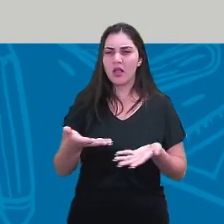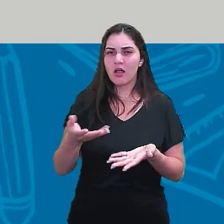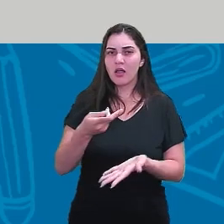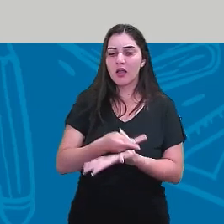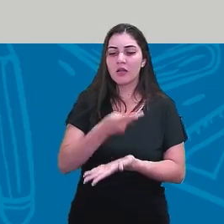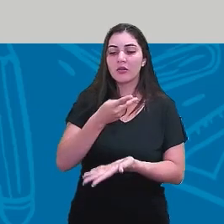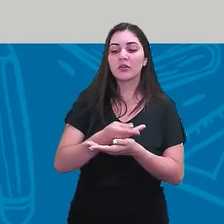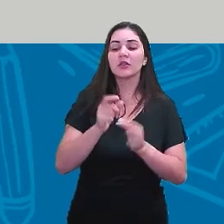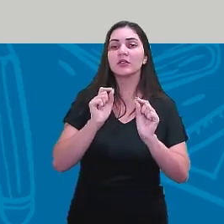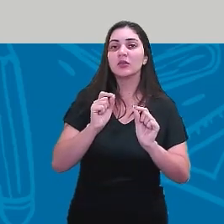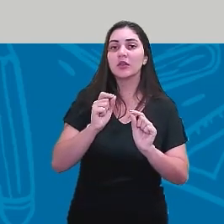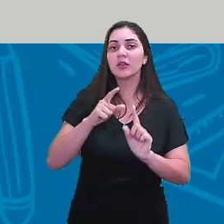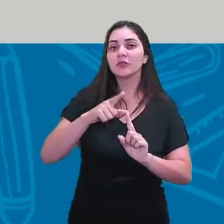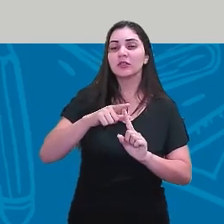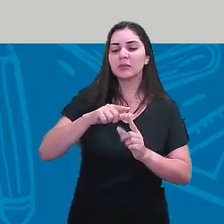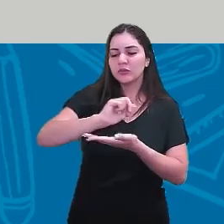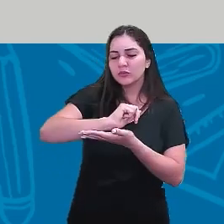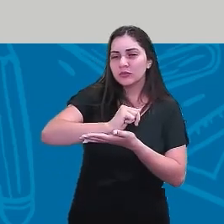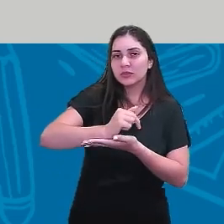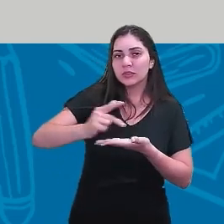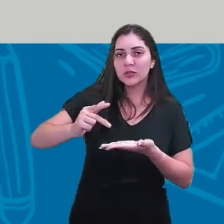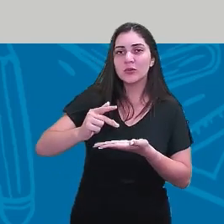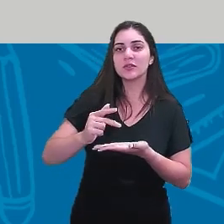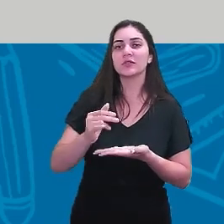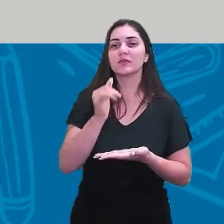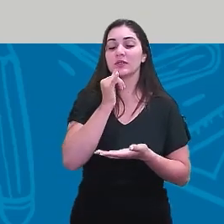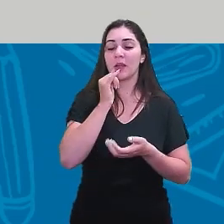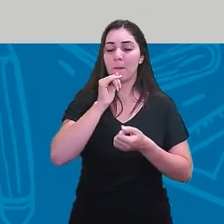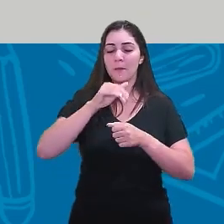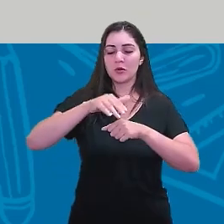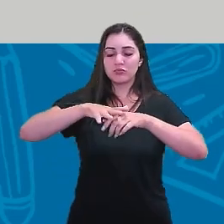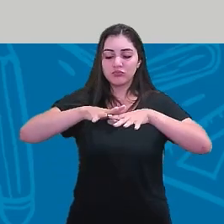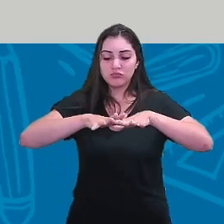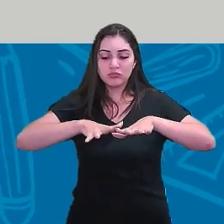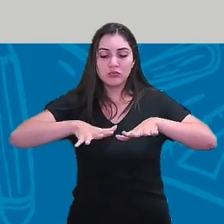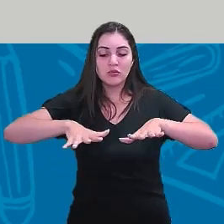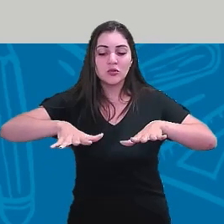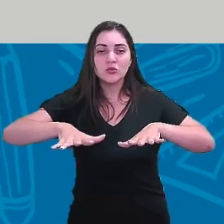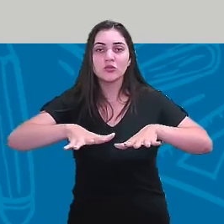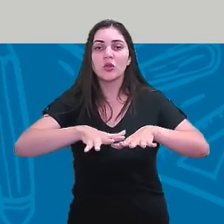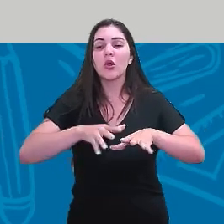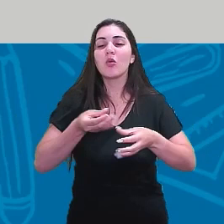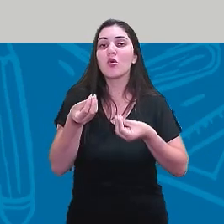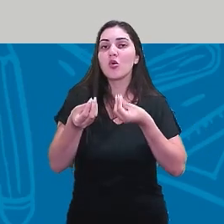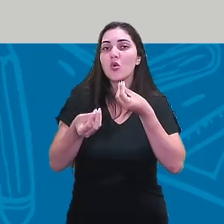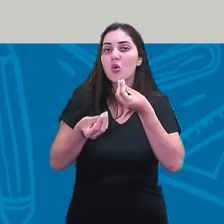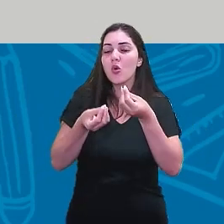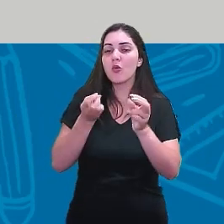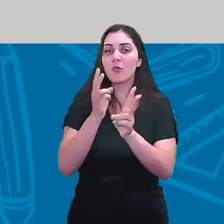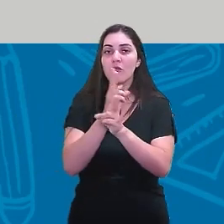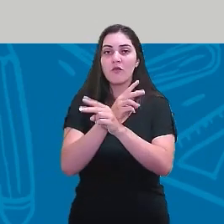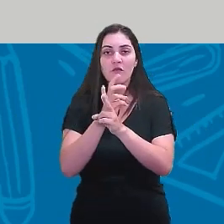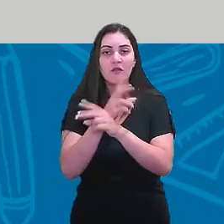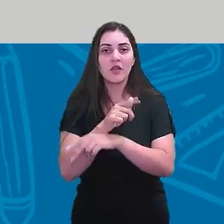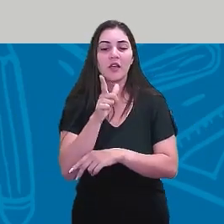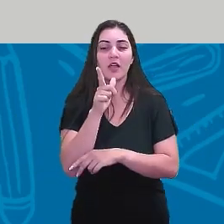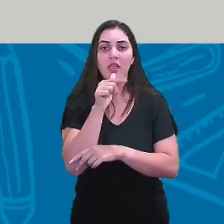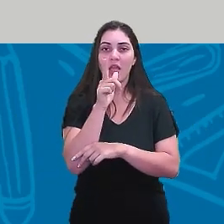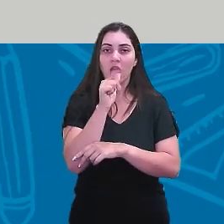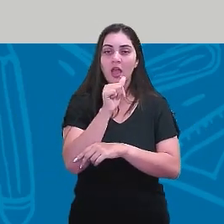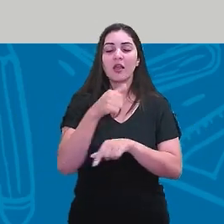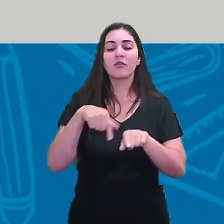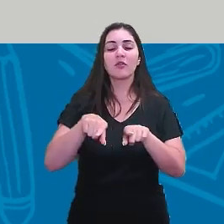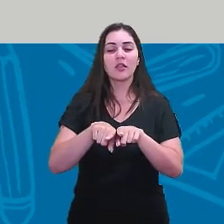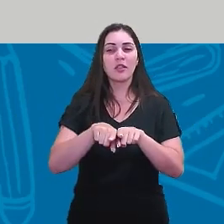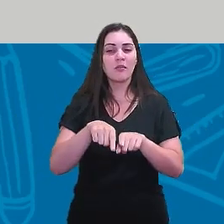pela ação de elementos que se encontram sob a superfície, como os ventos, a água e os seres